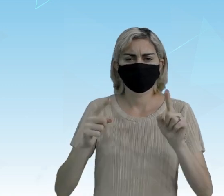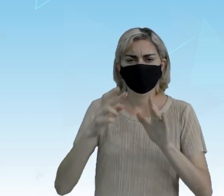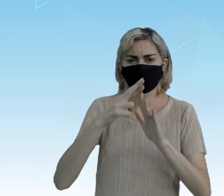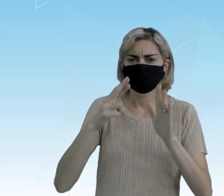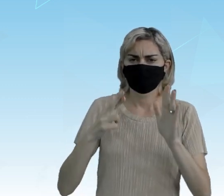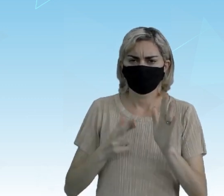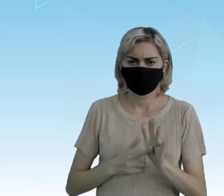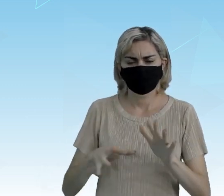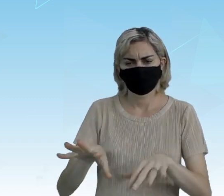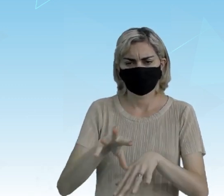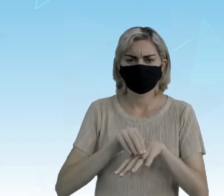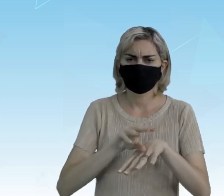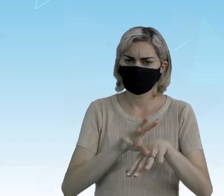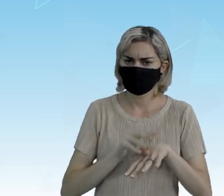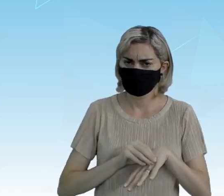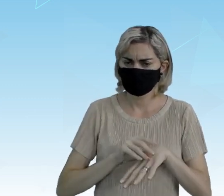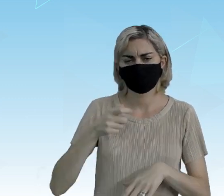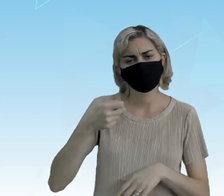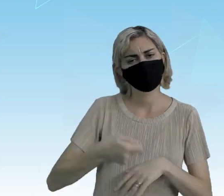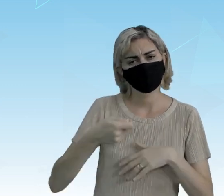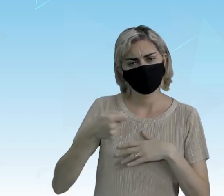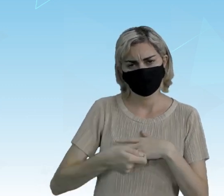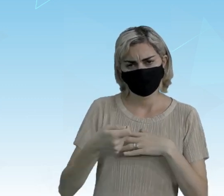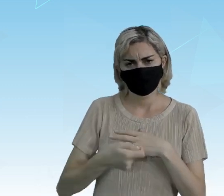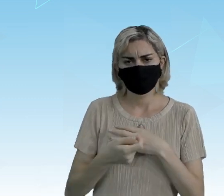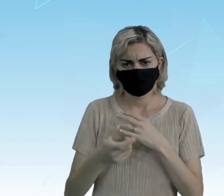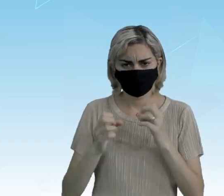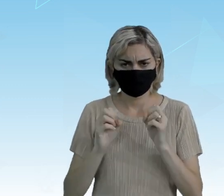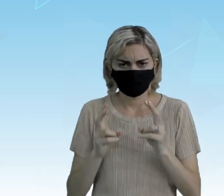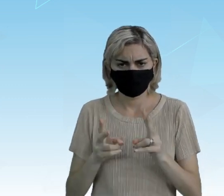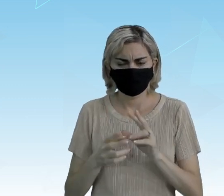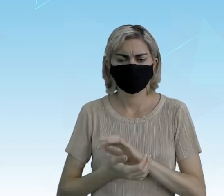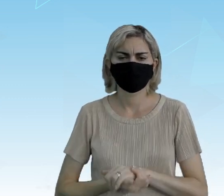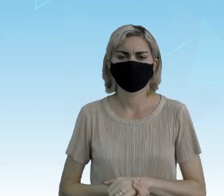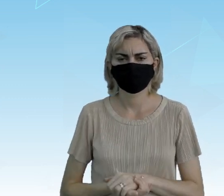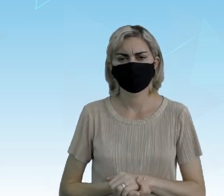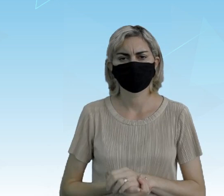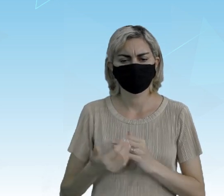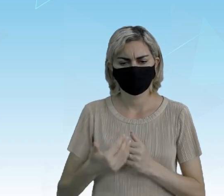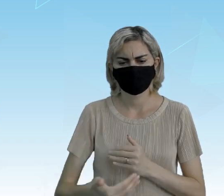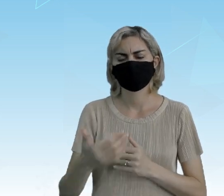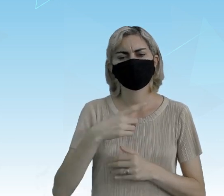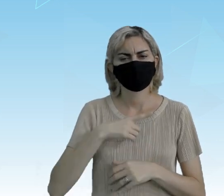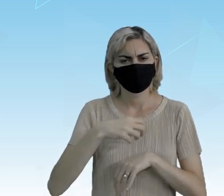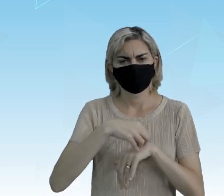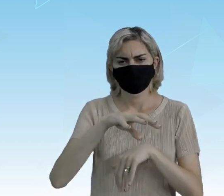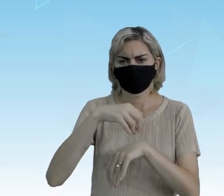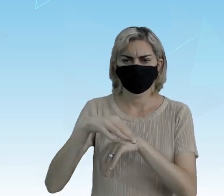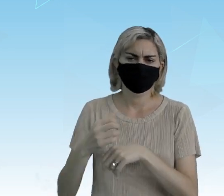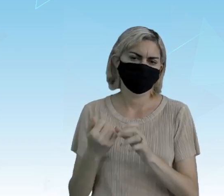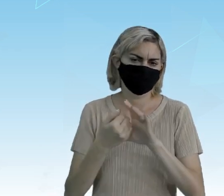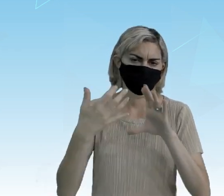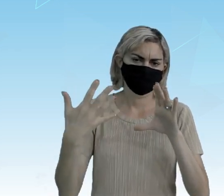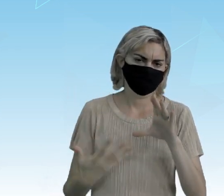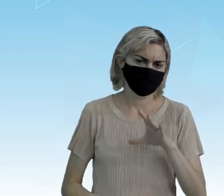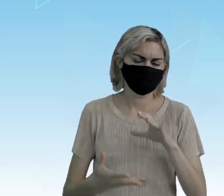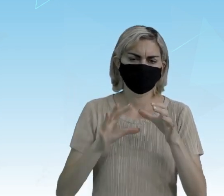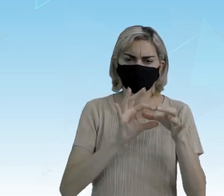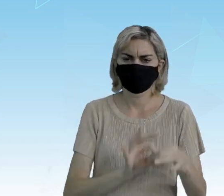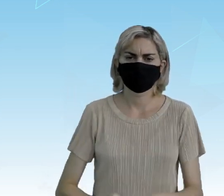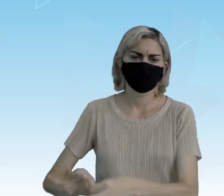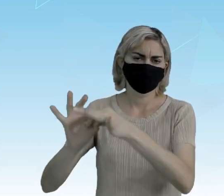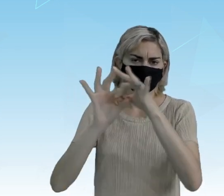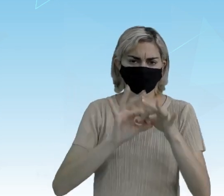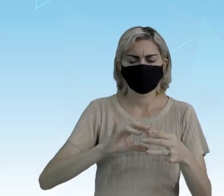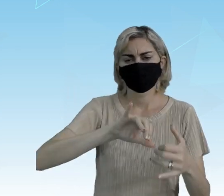são absolutamente obrigatórias, ok? Vamos lá. Eu trouxe para vocês umas características universal